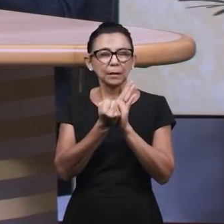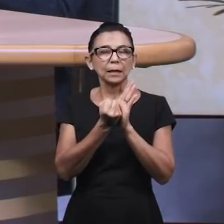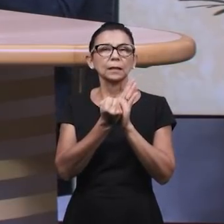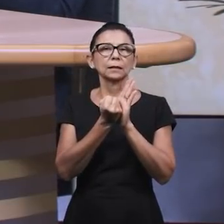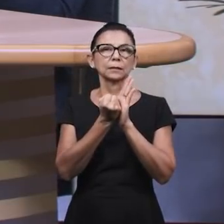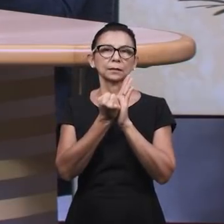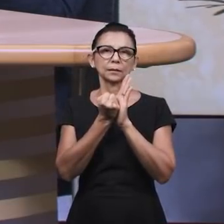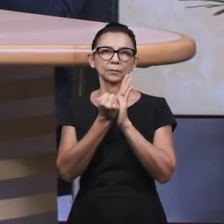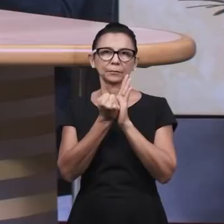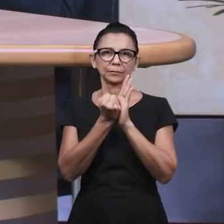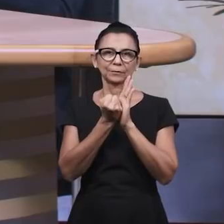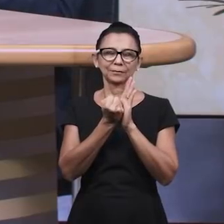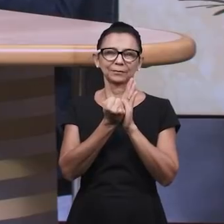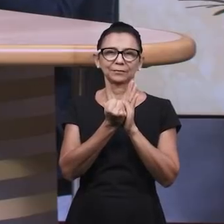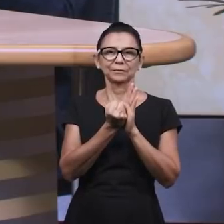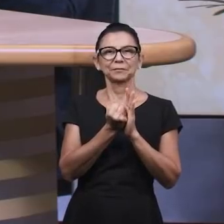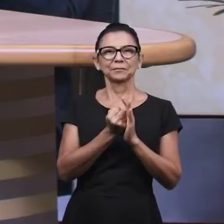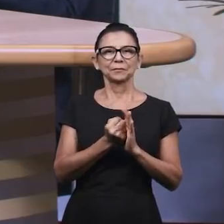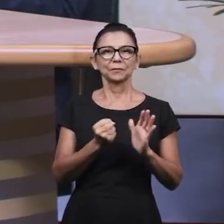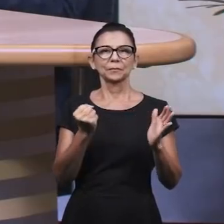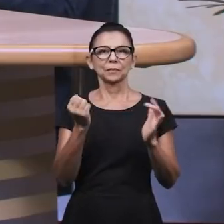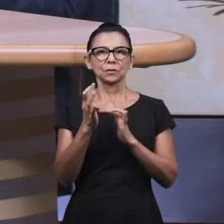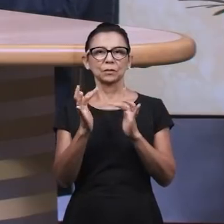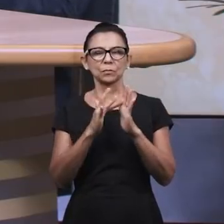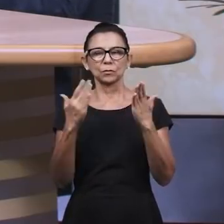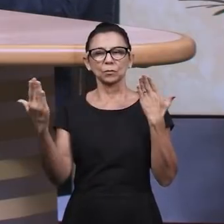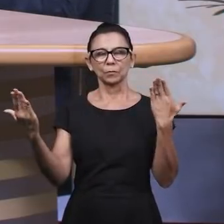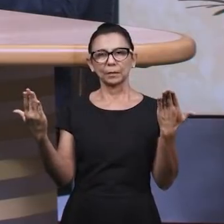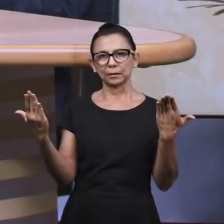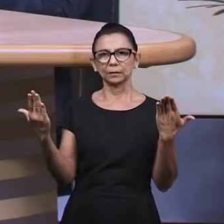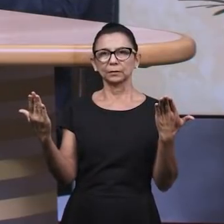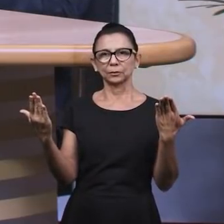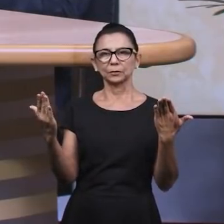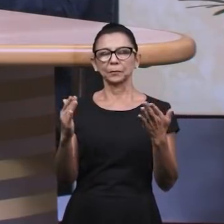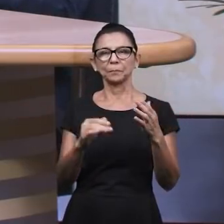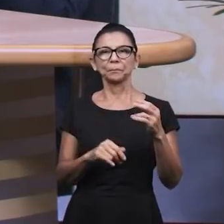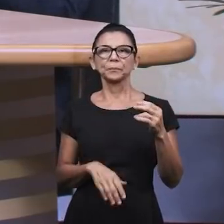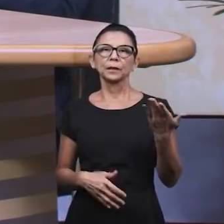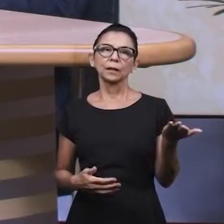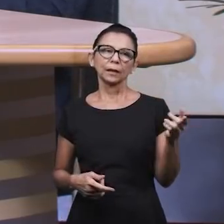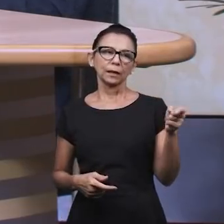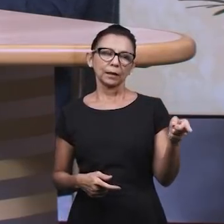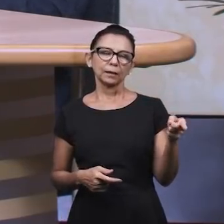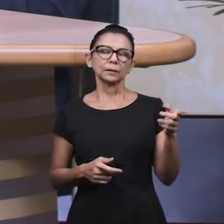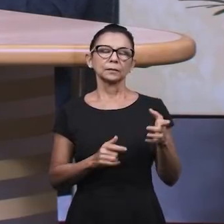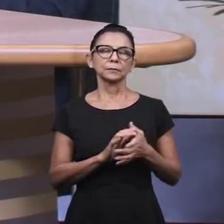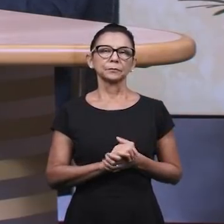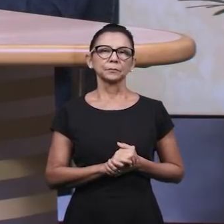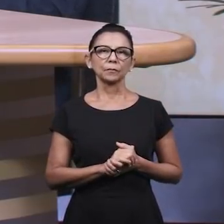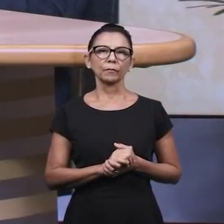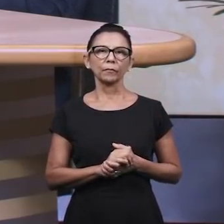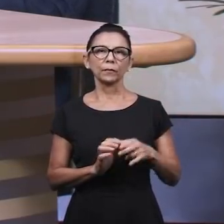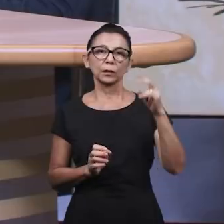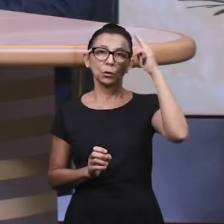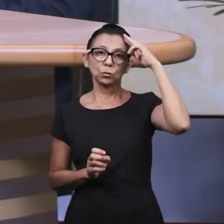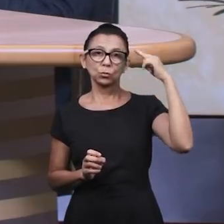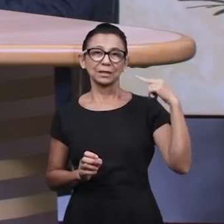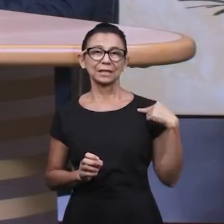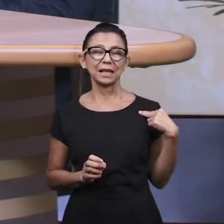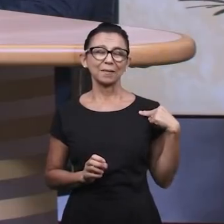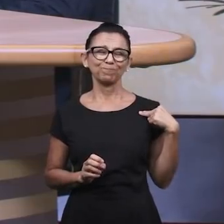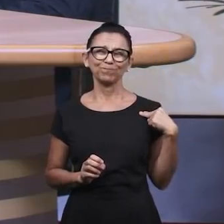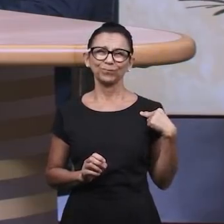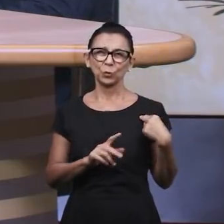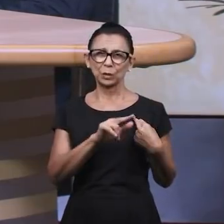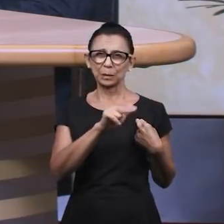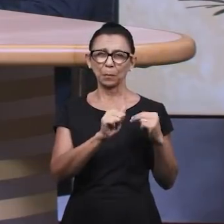como homem em José foi a condição humana de José. Por exemplo, José foi uma pessoa que ele foi